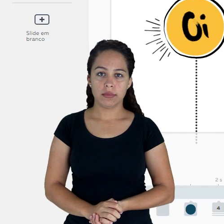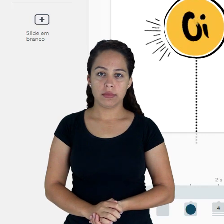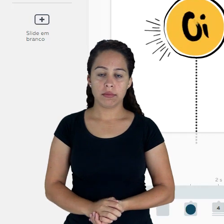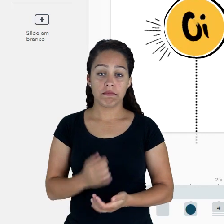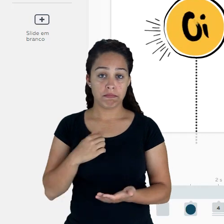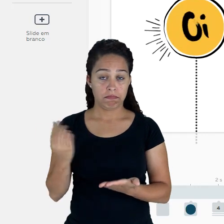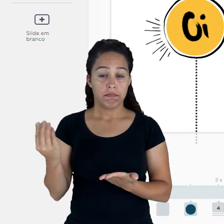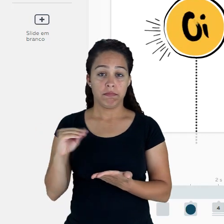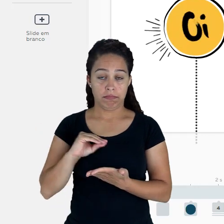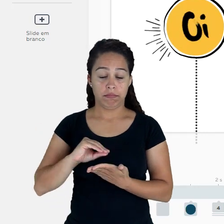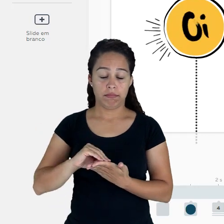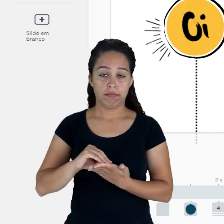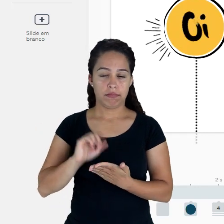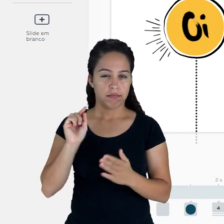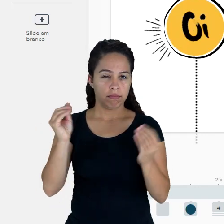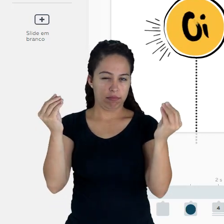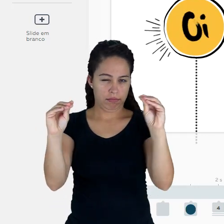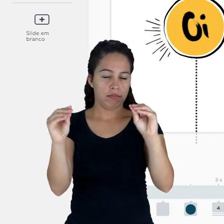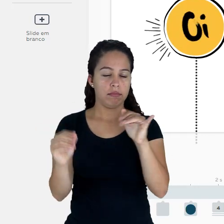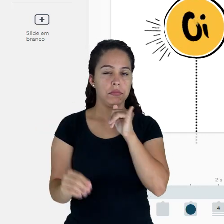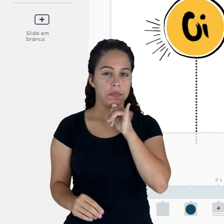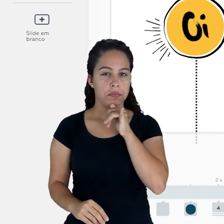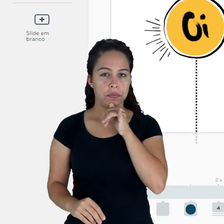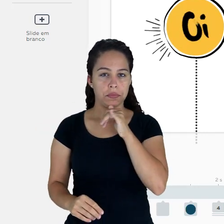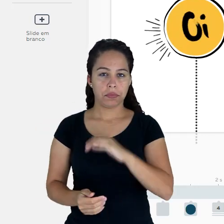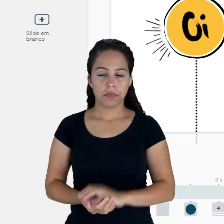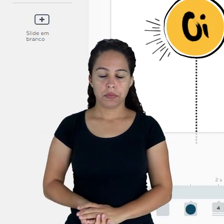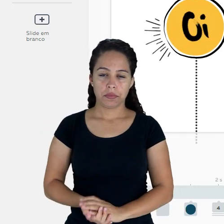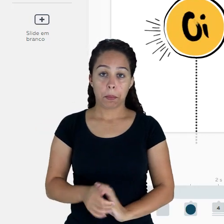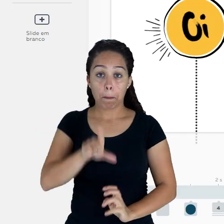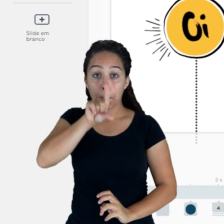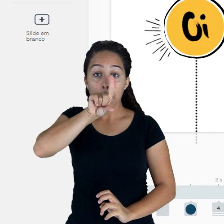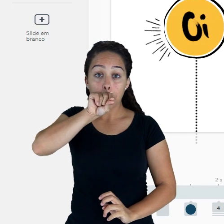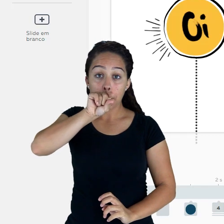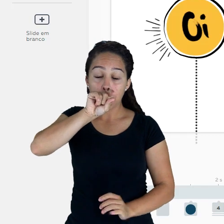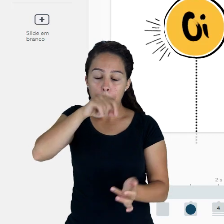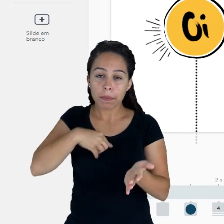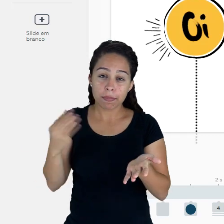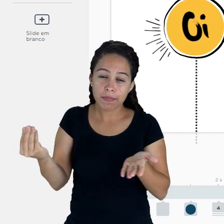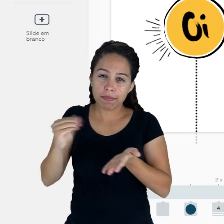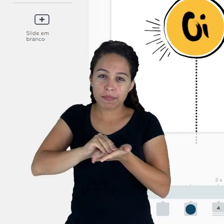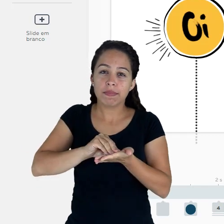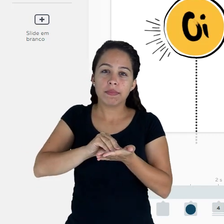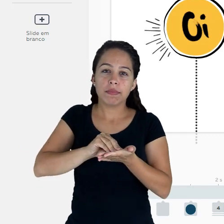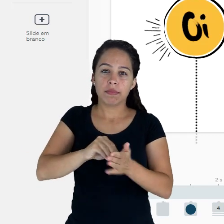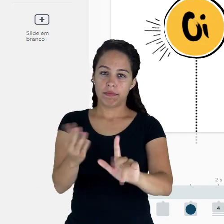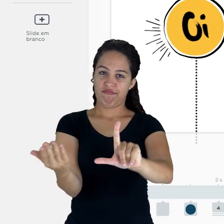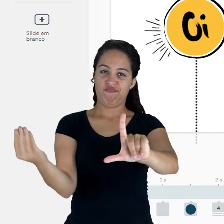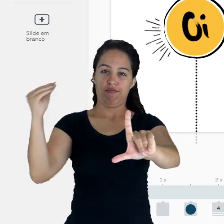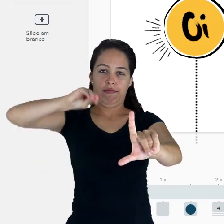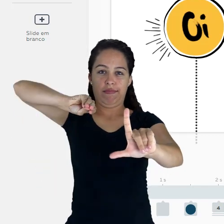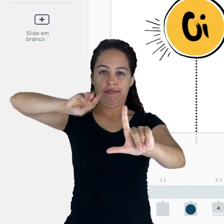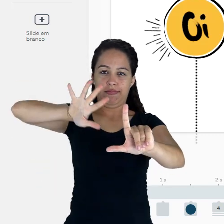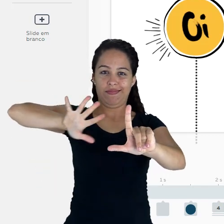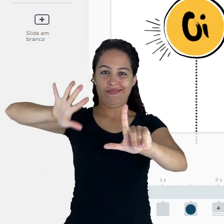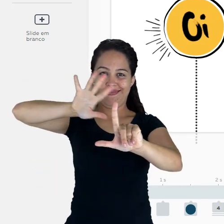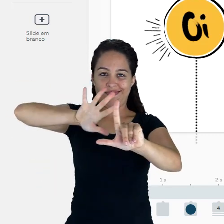eu vou incluir esse pássaro ele fica com um fundo